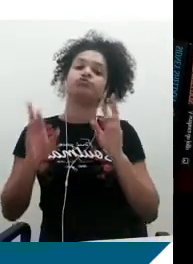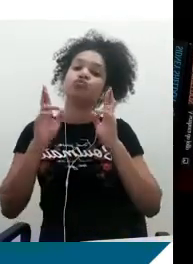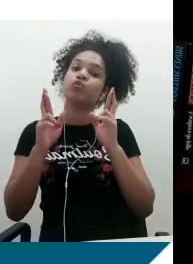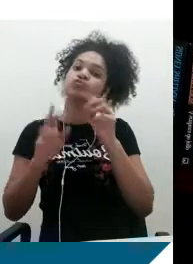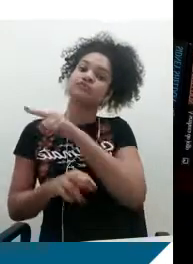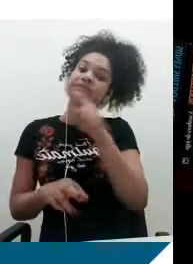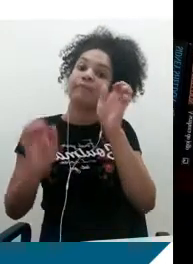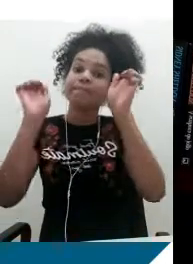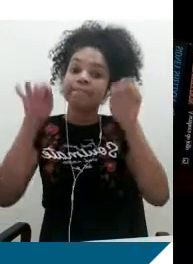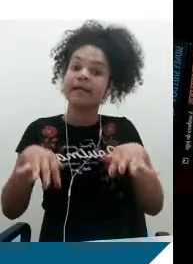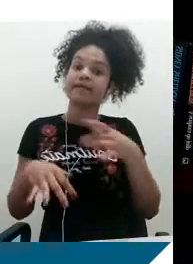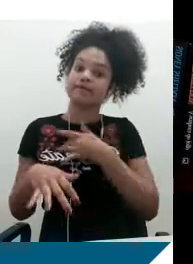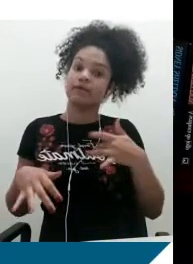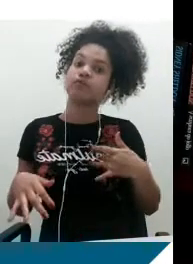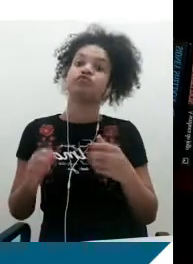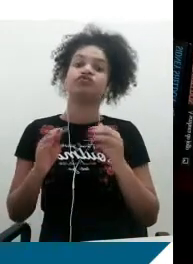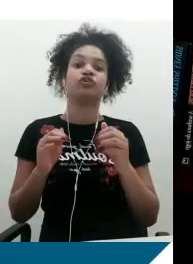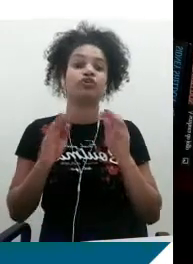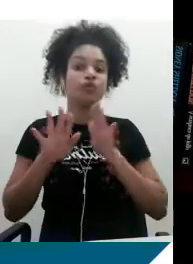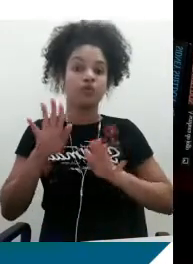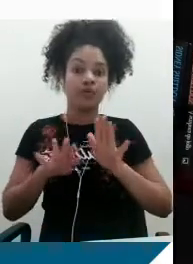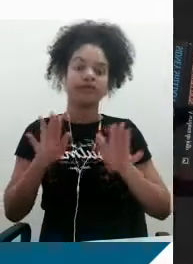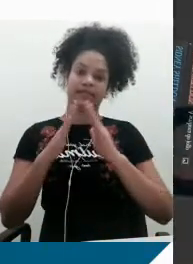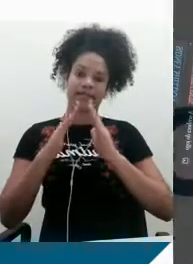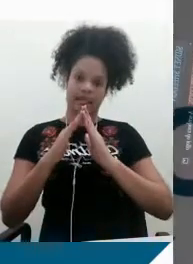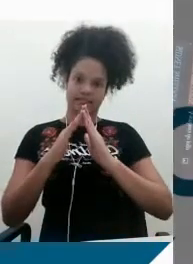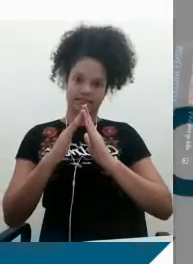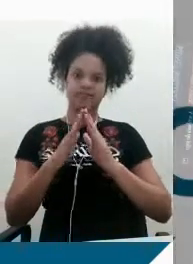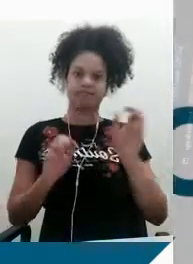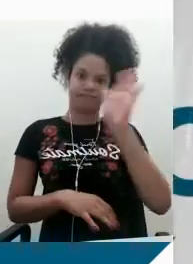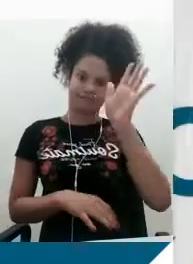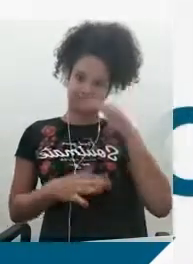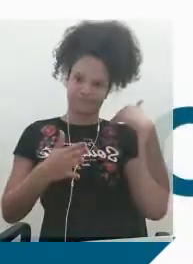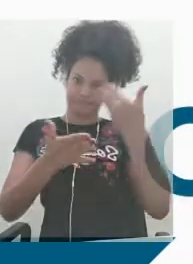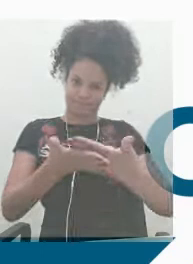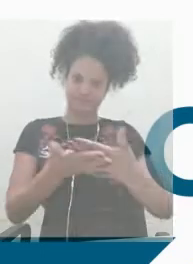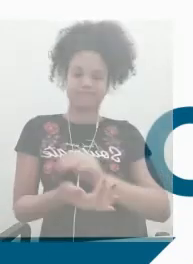Eu espero que todos estejam bem, se cuidando e em casa, ok? Até breve!